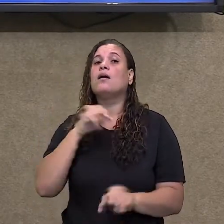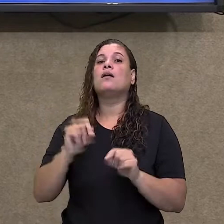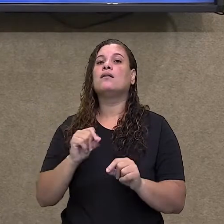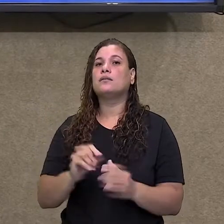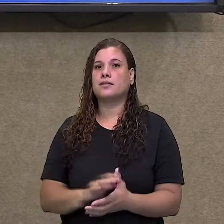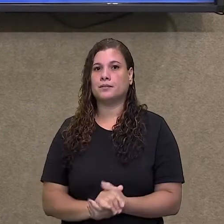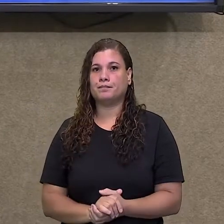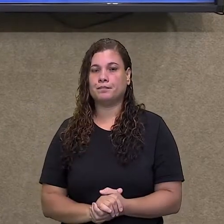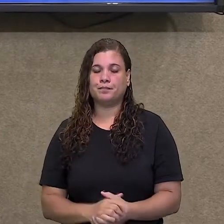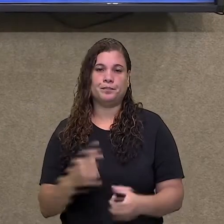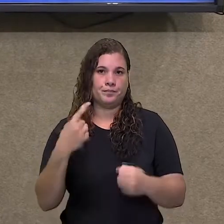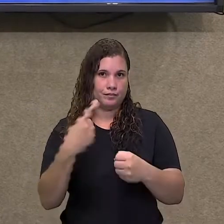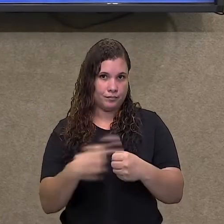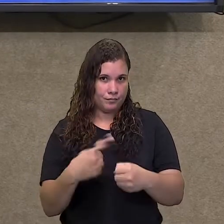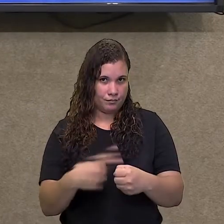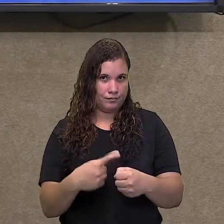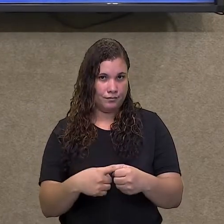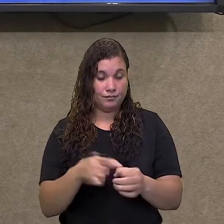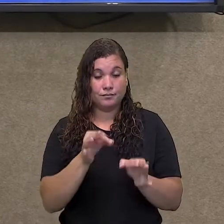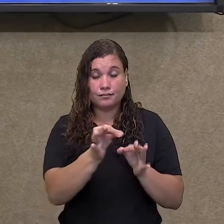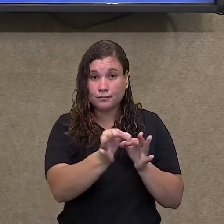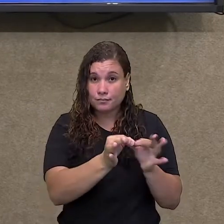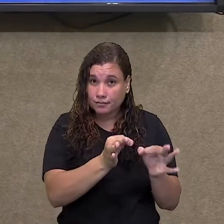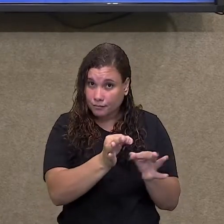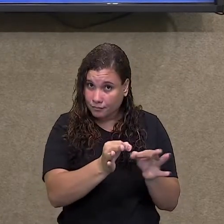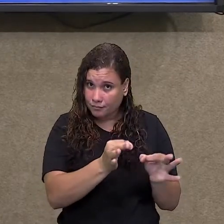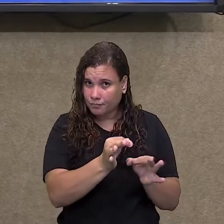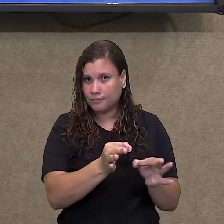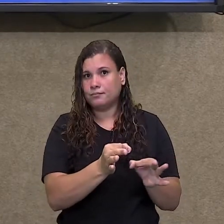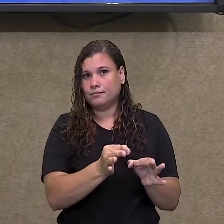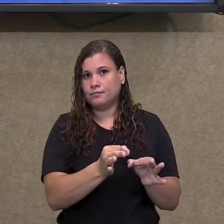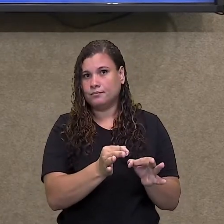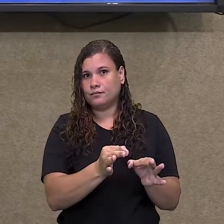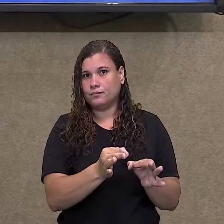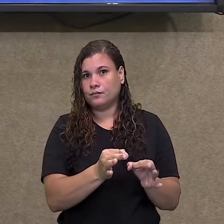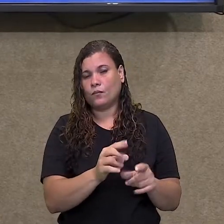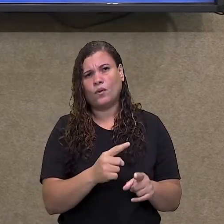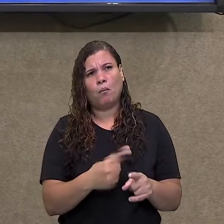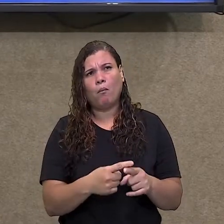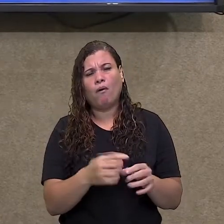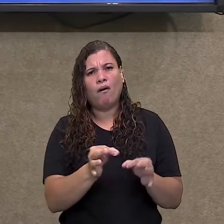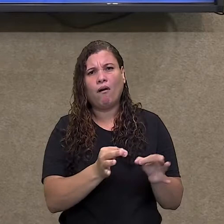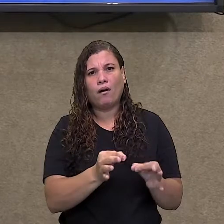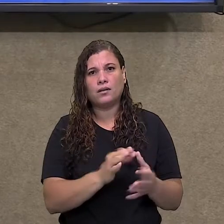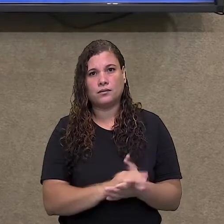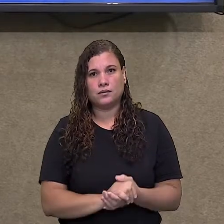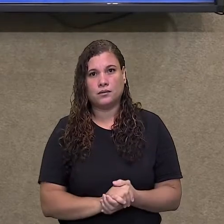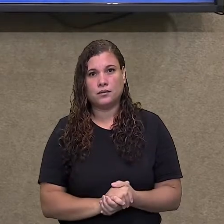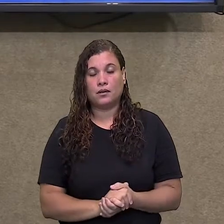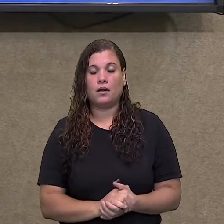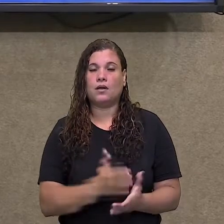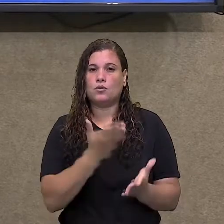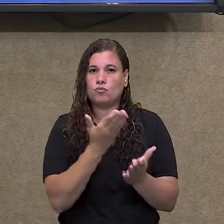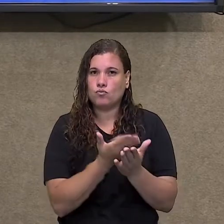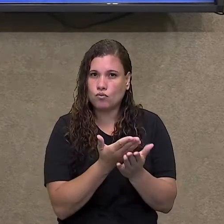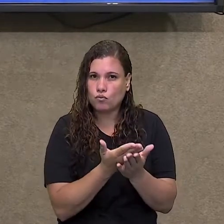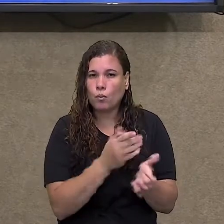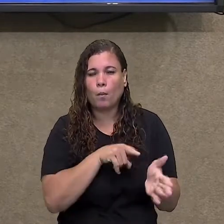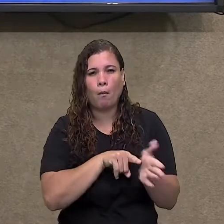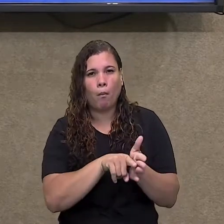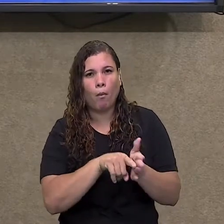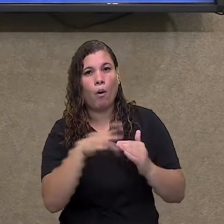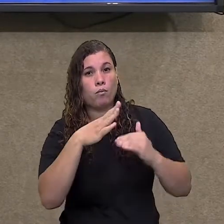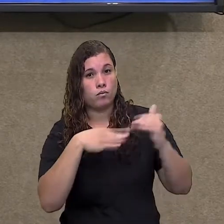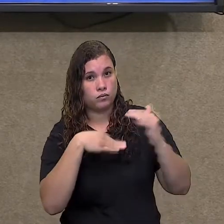que aquela cidade precisava de ficar ali naquele local e que ela teria aquele tipo de recurso para estar